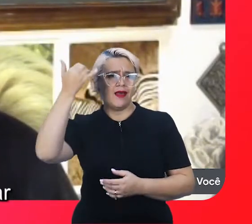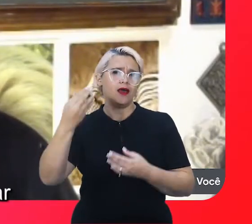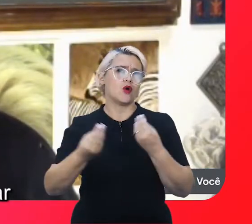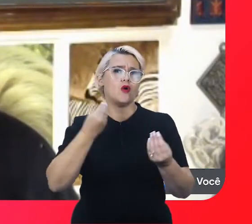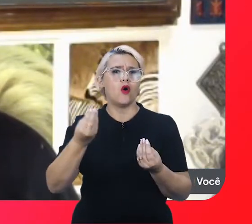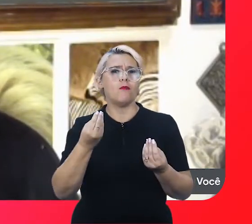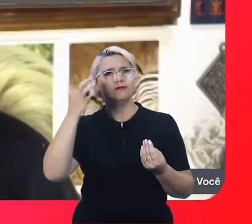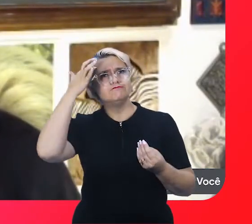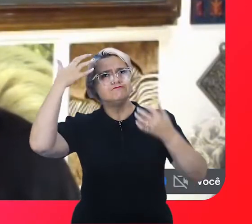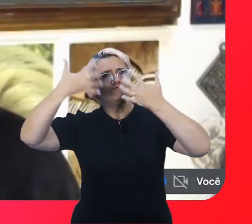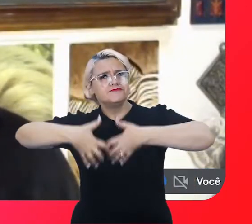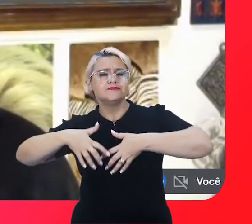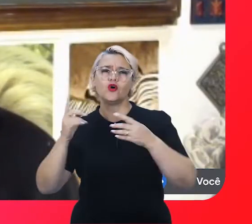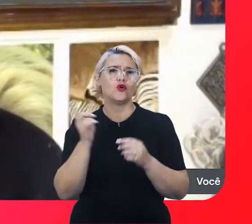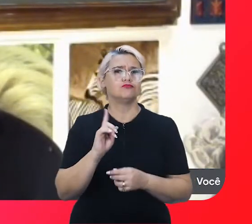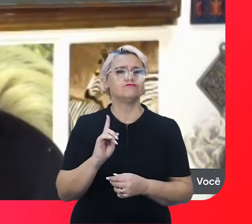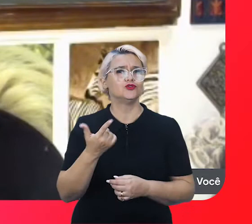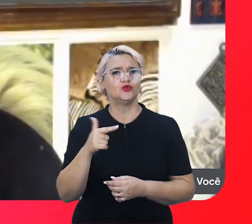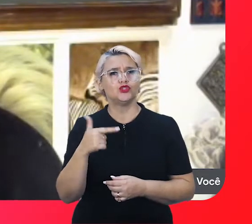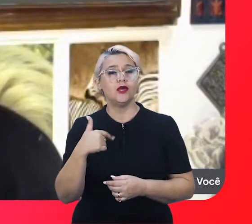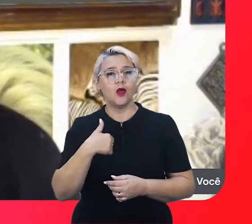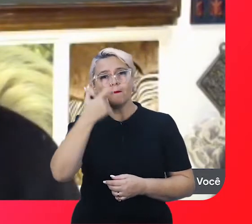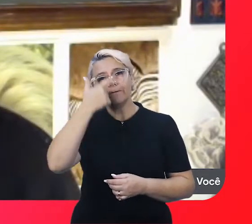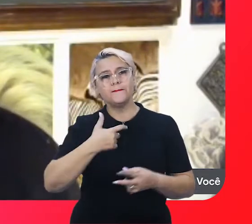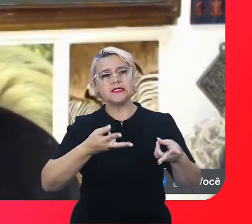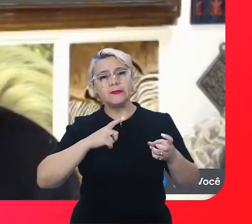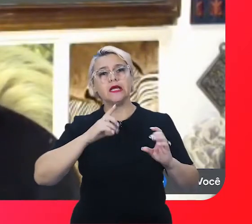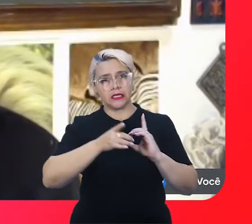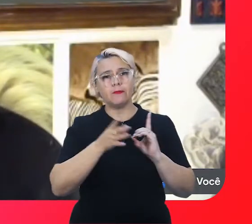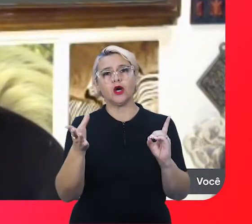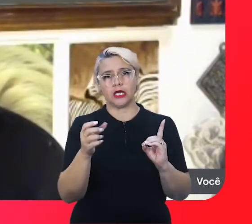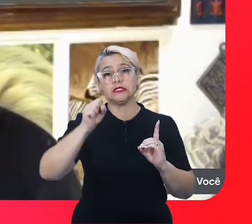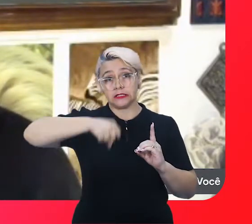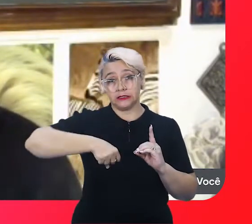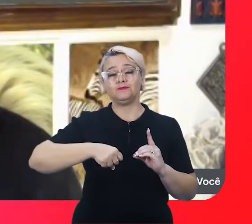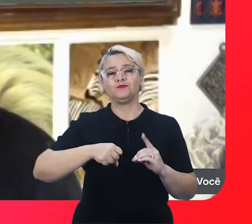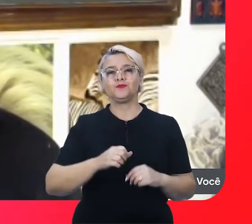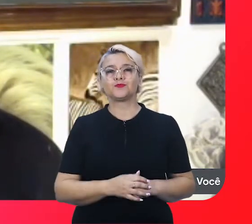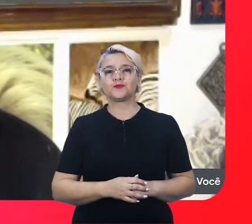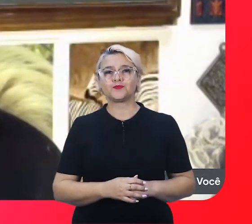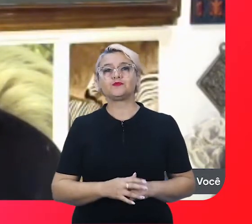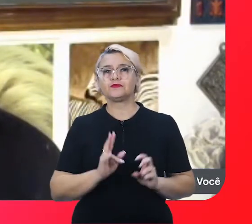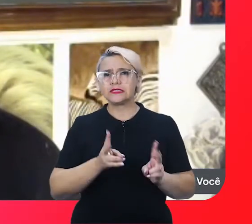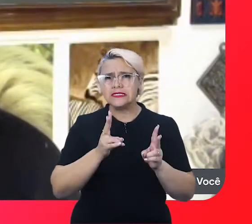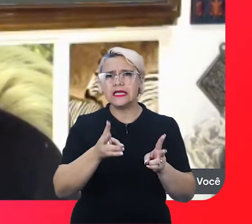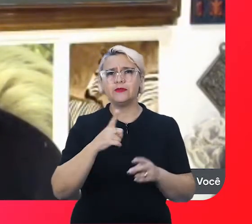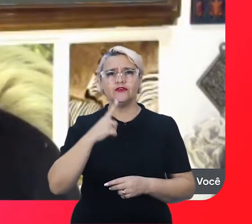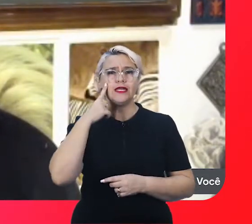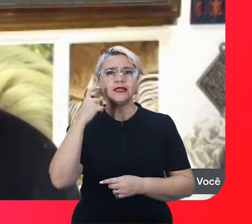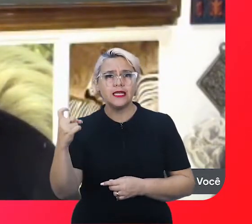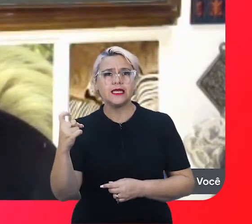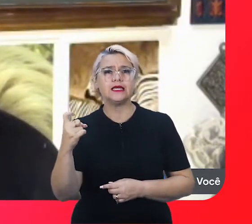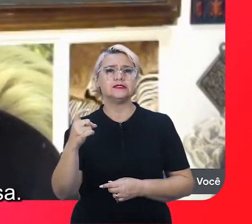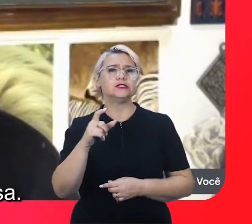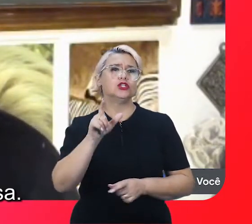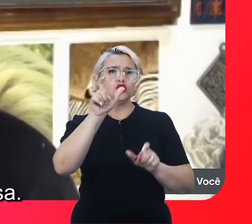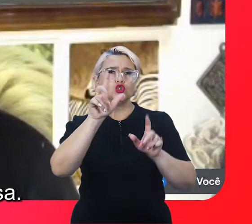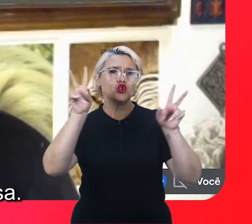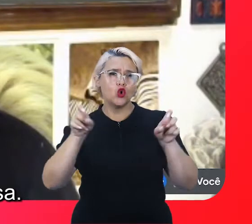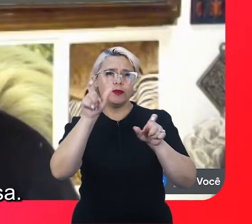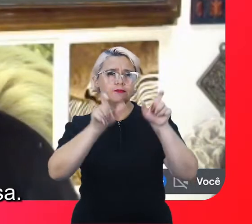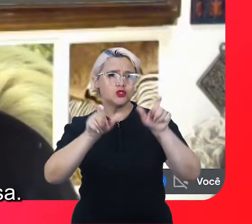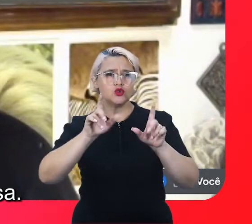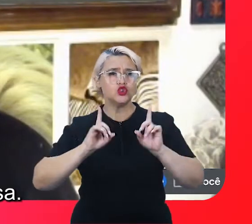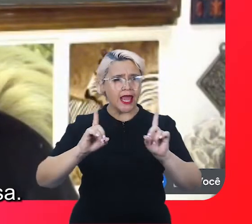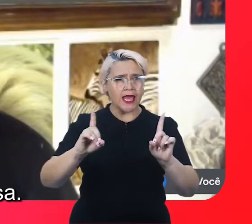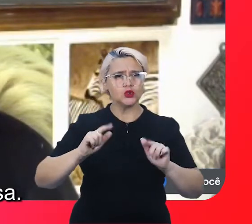de pensar, que eu era uma democrata e que eu sempre tive interesse pela questão dos direitos, mas eu não sabia